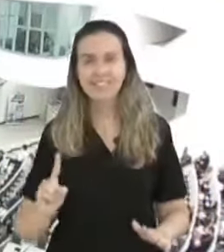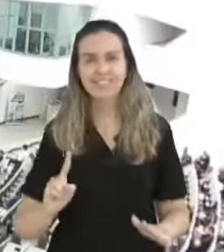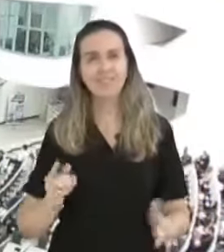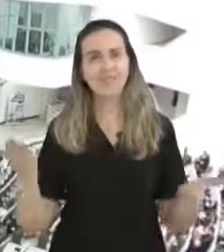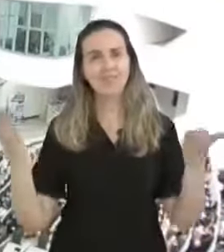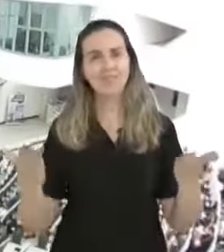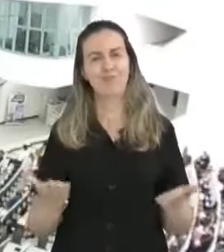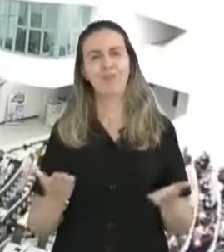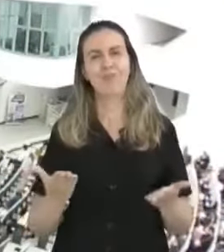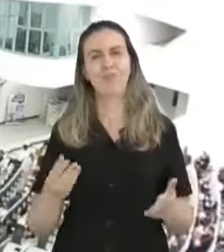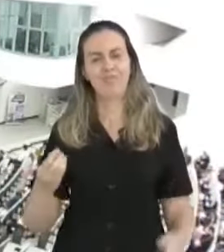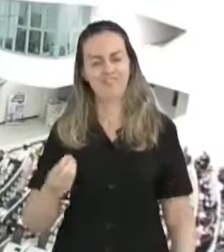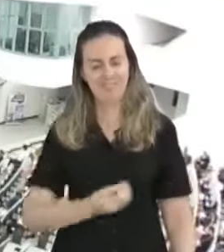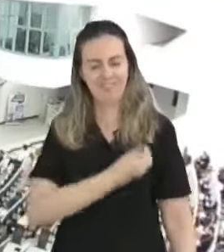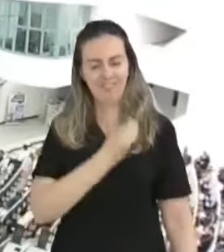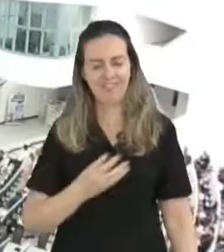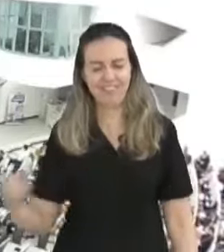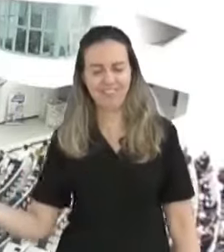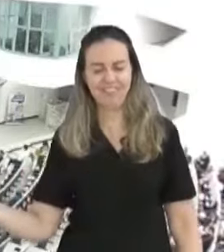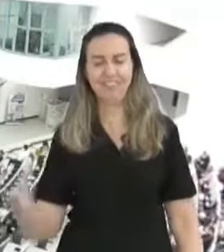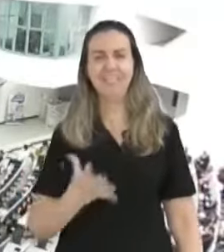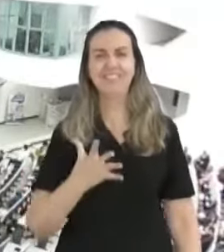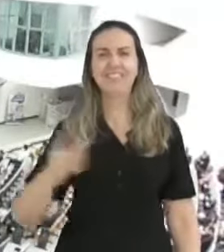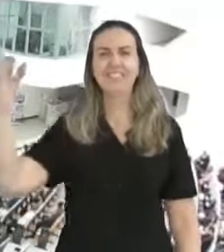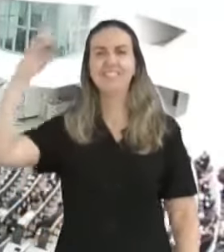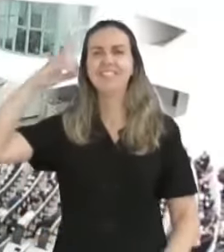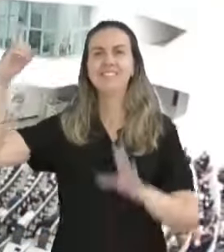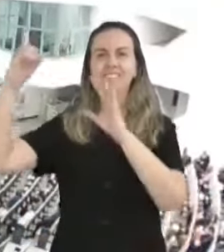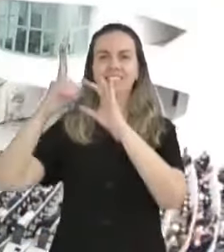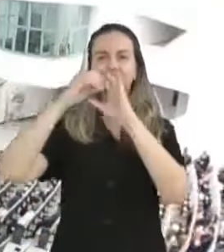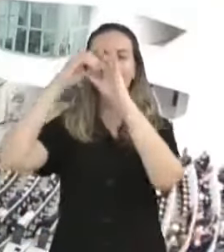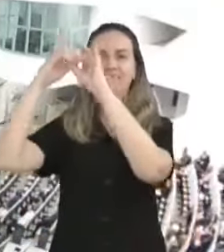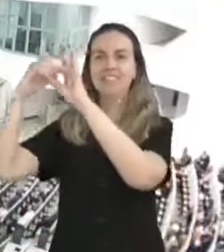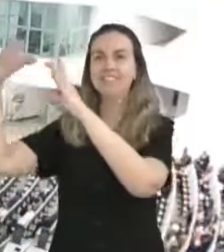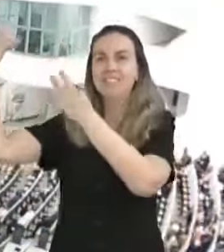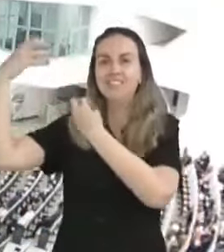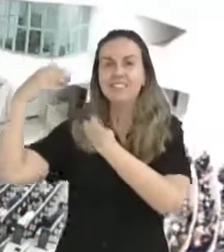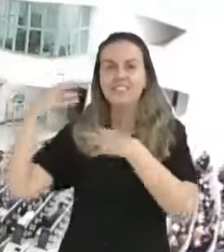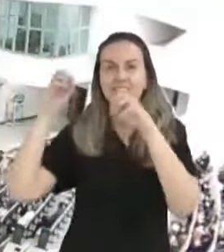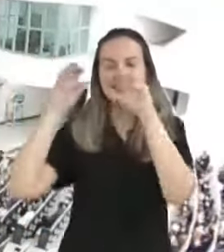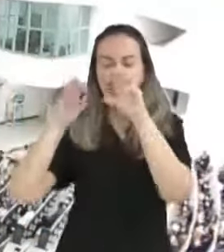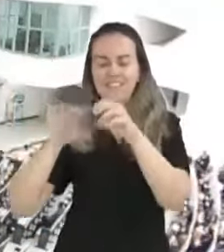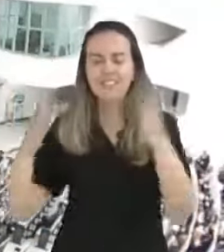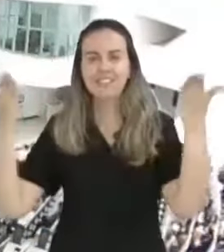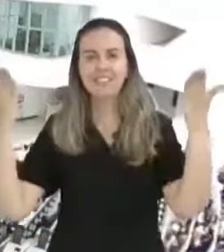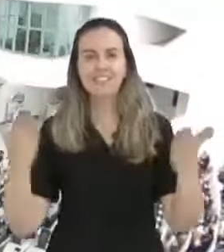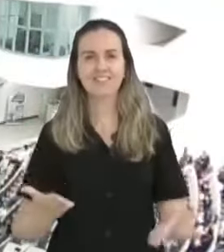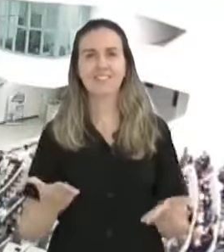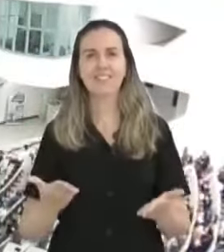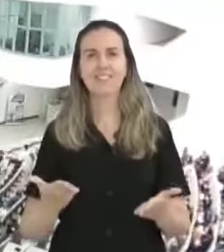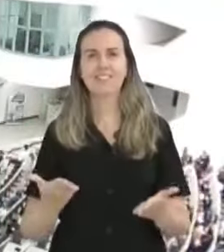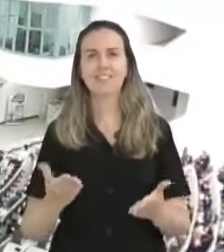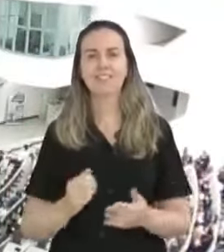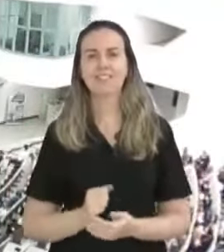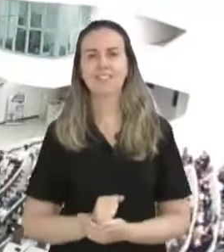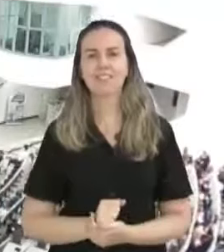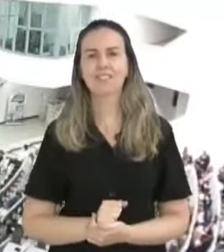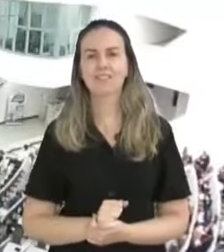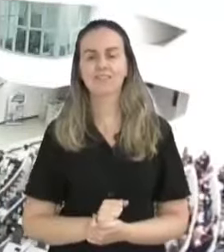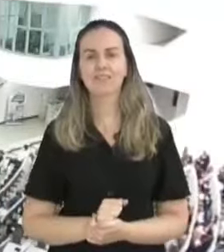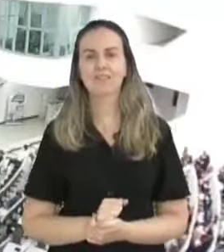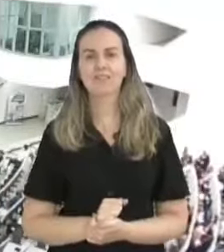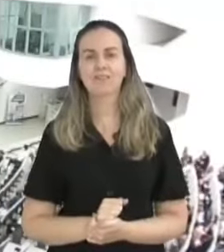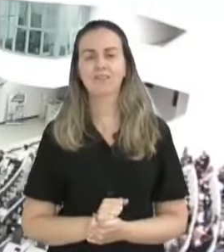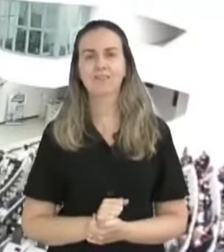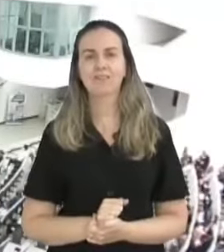Você vai sair daqui renovado pelo Senhor, porque está escrito lá em Romanos